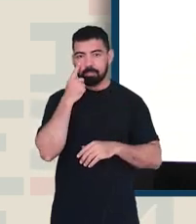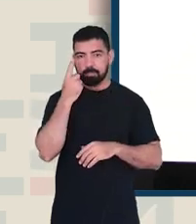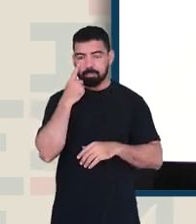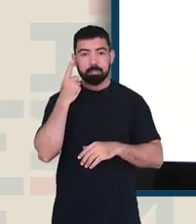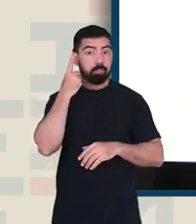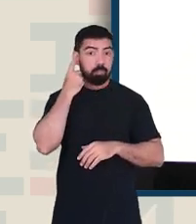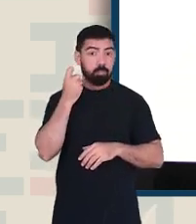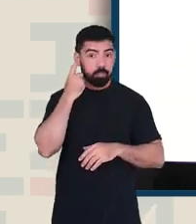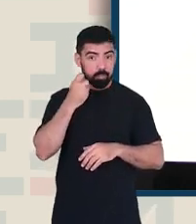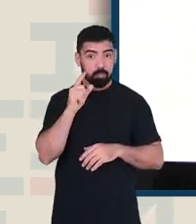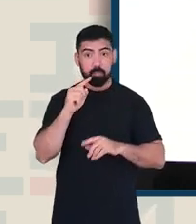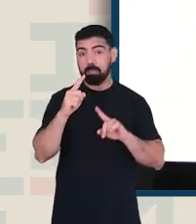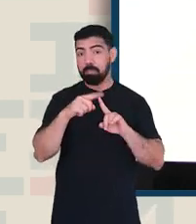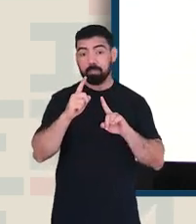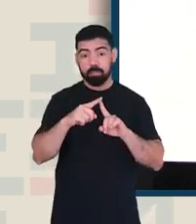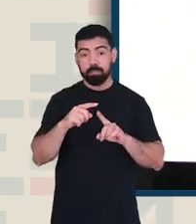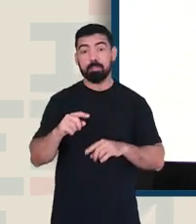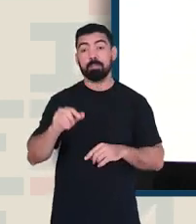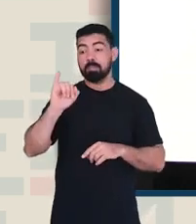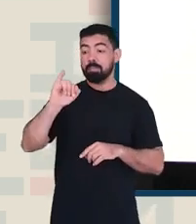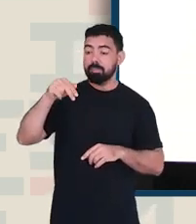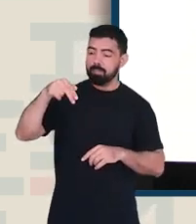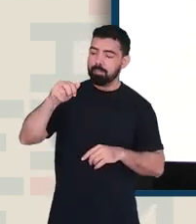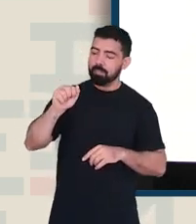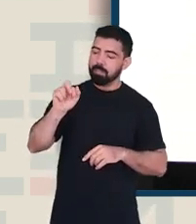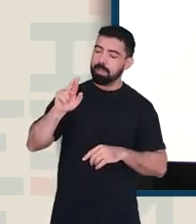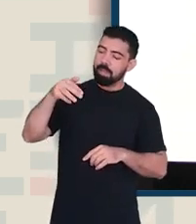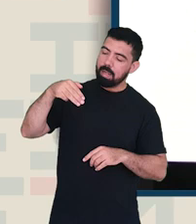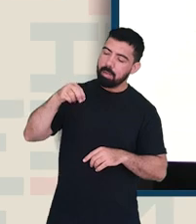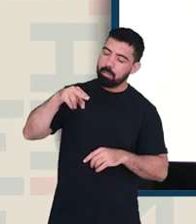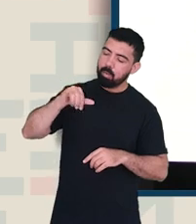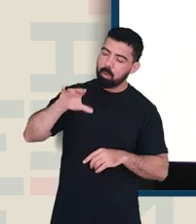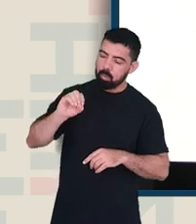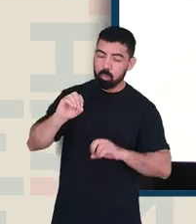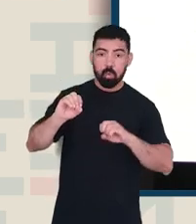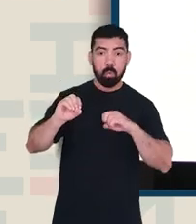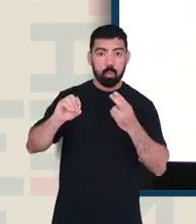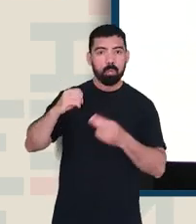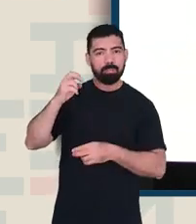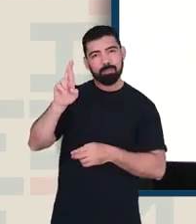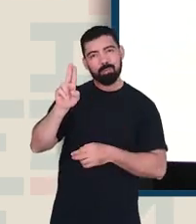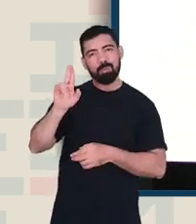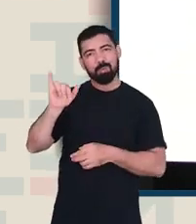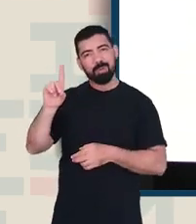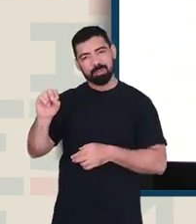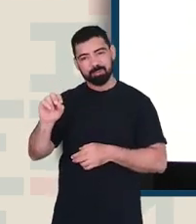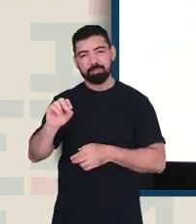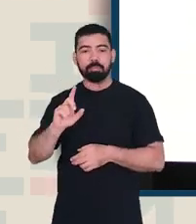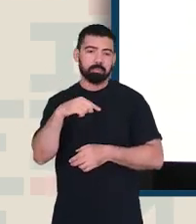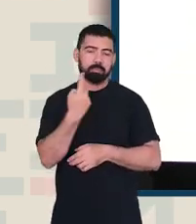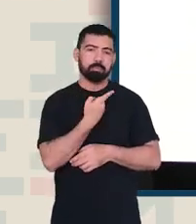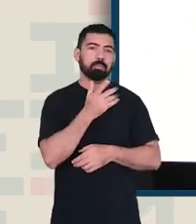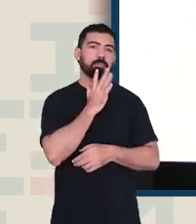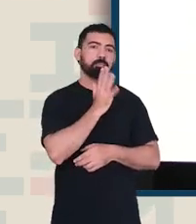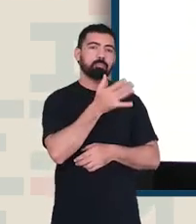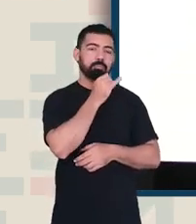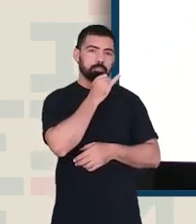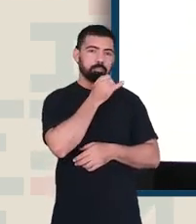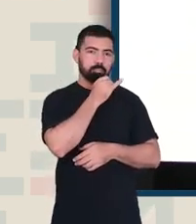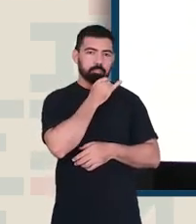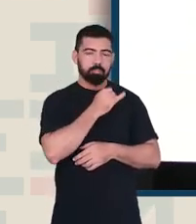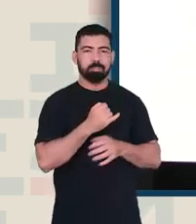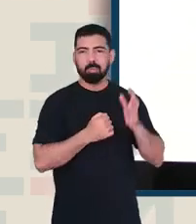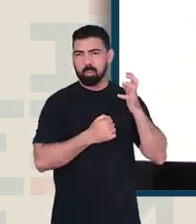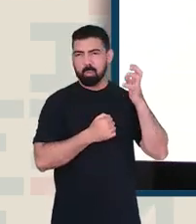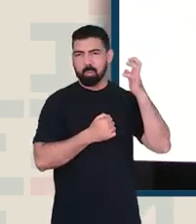de sons inarmônicos e de ruído. Os sons harmônicos a gente já conhece, do rádio, por exemplo.